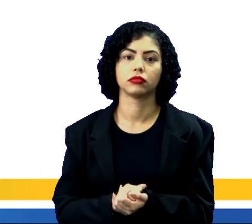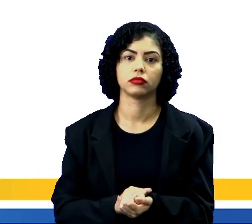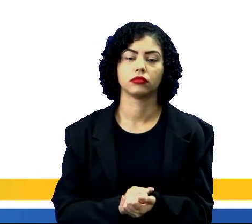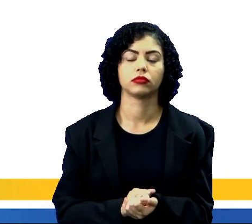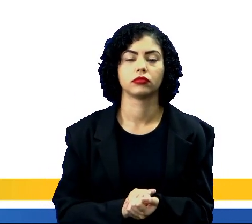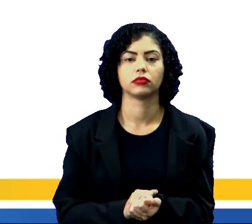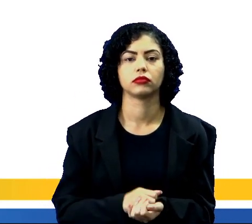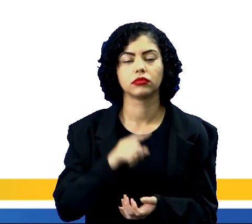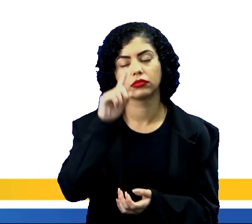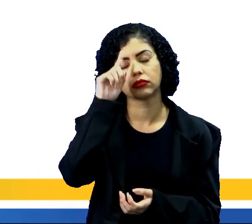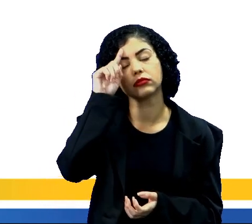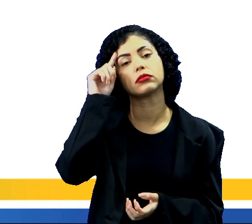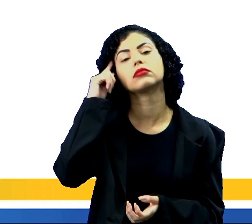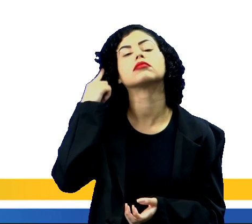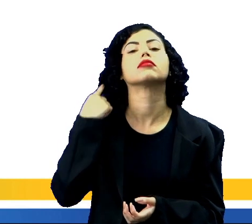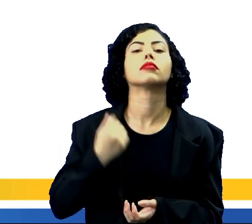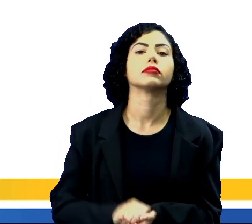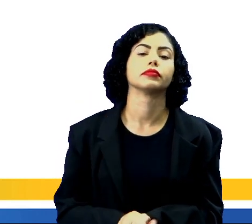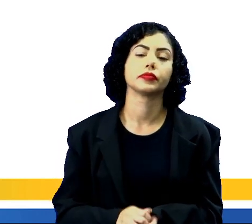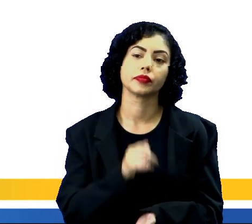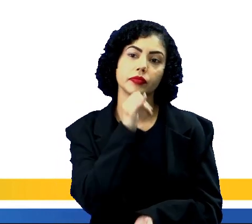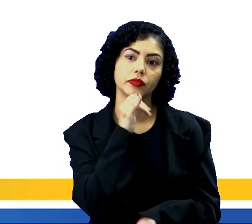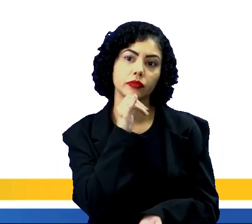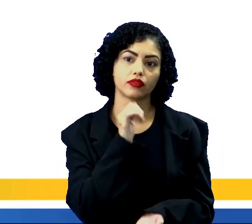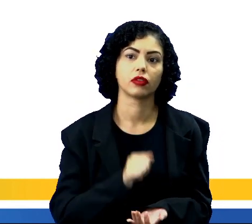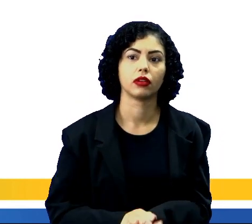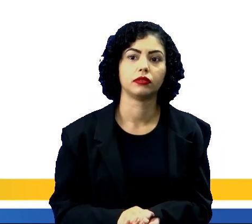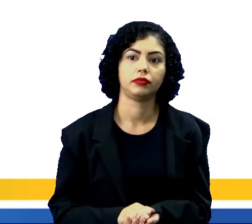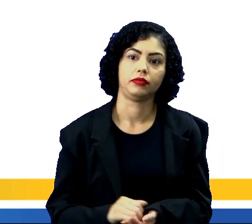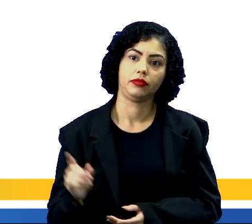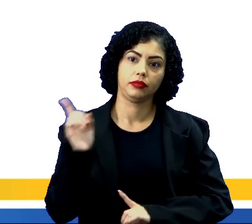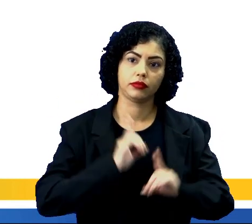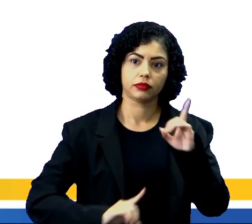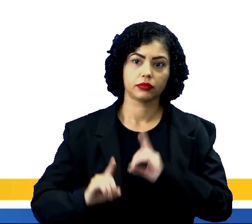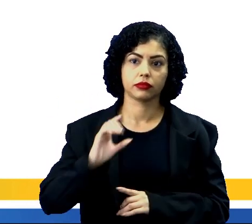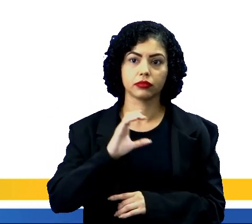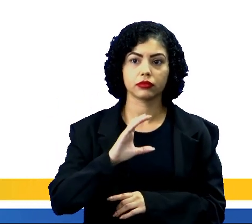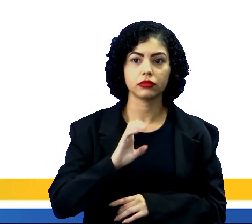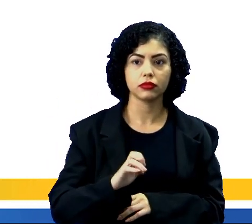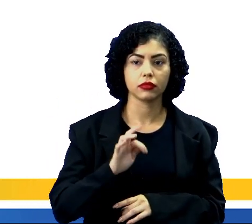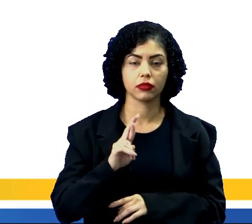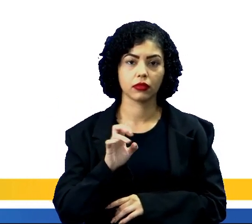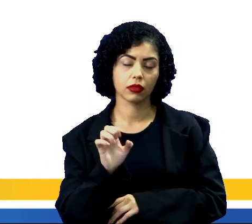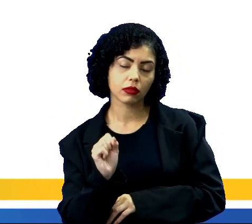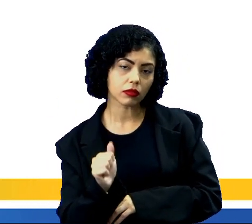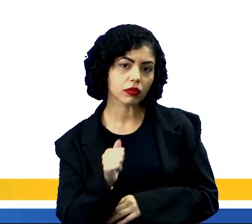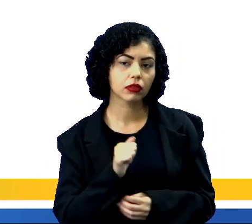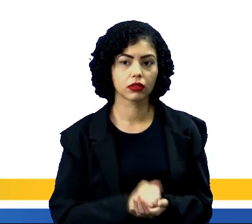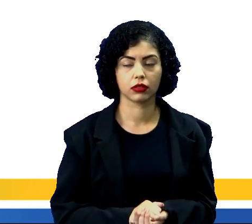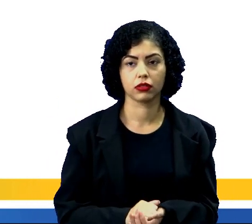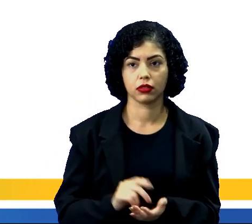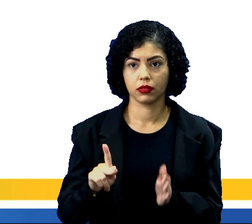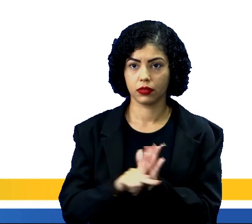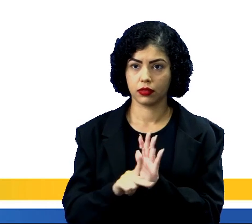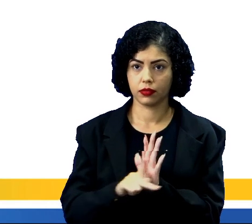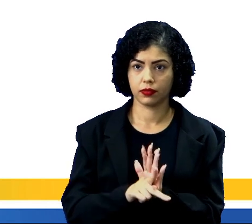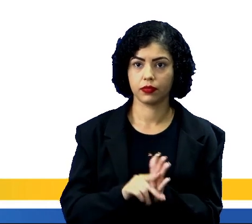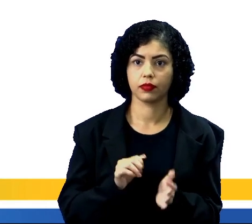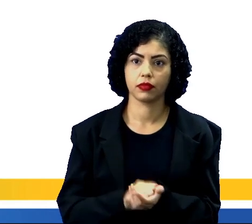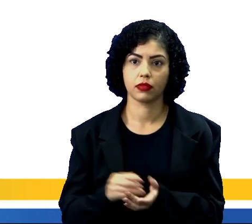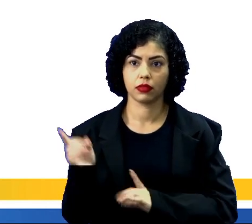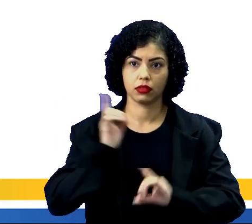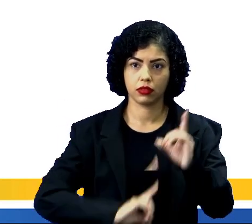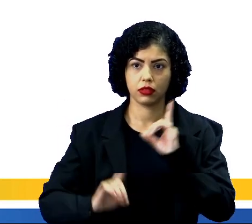eram vários. Um exemplo disso é a deusa Ceres, uma antiga deusa romana que era justamente